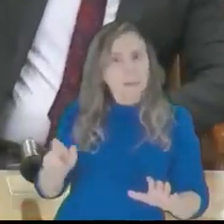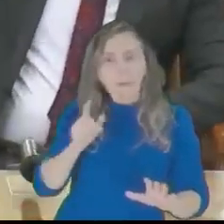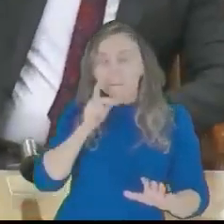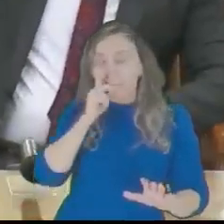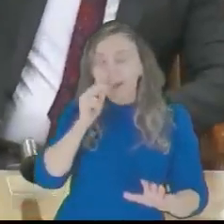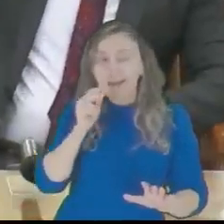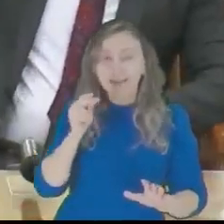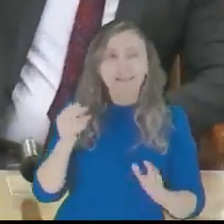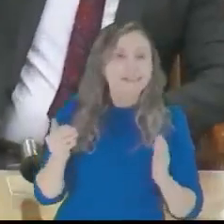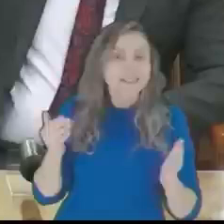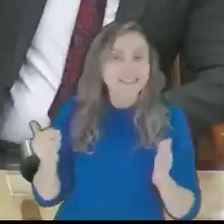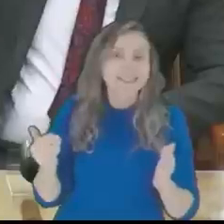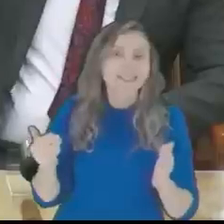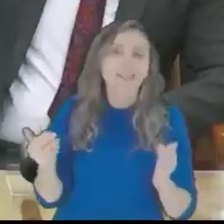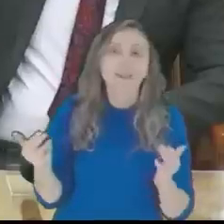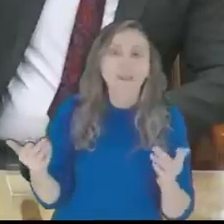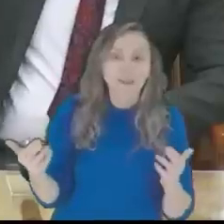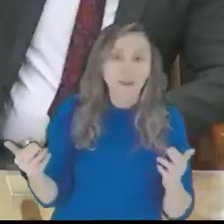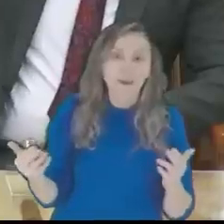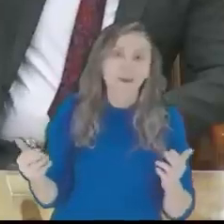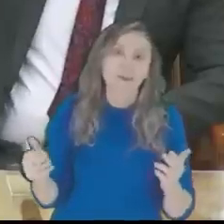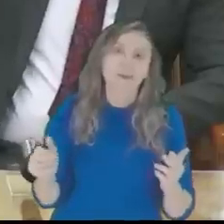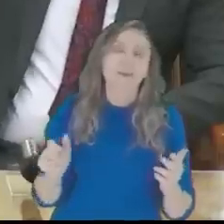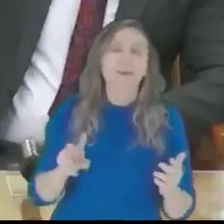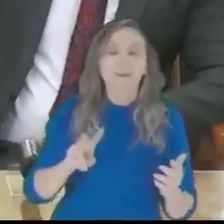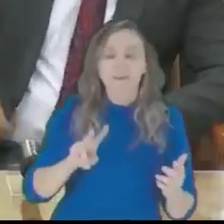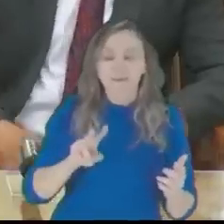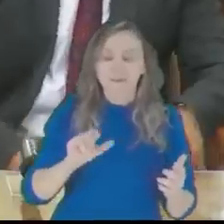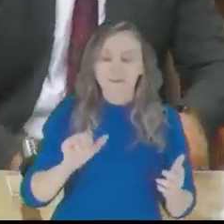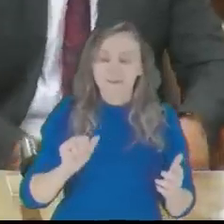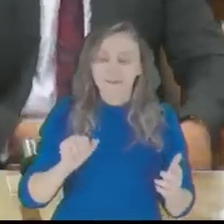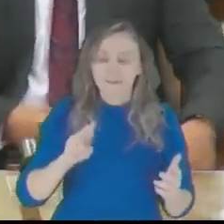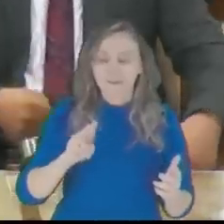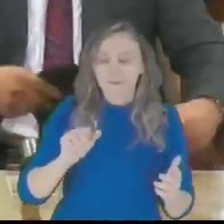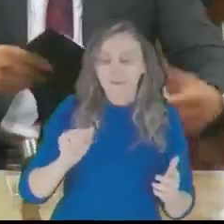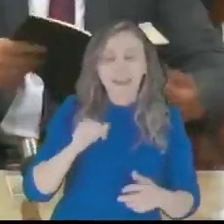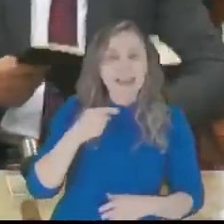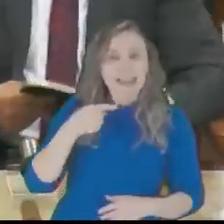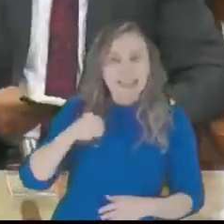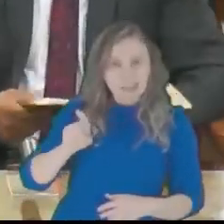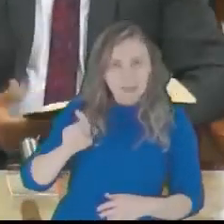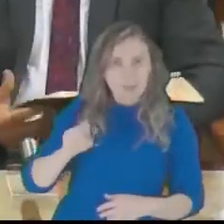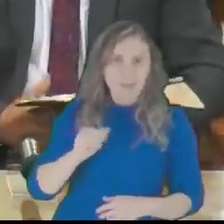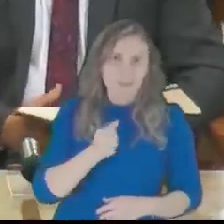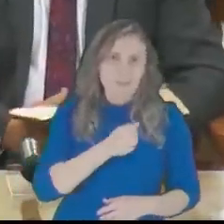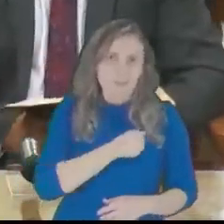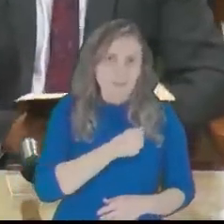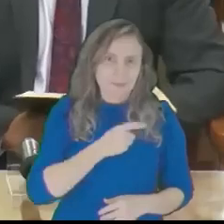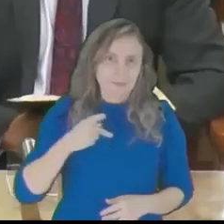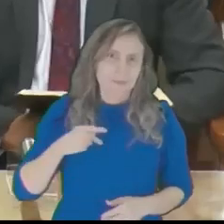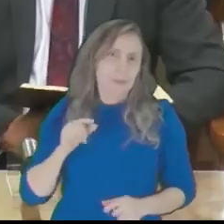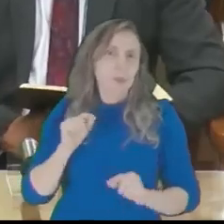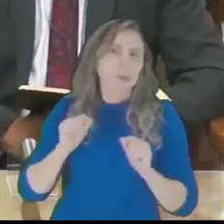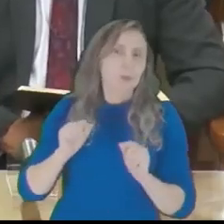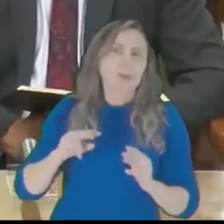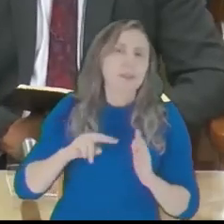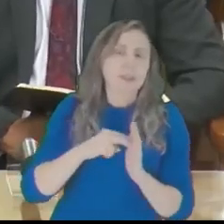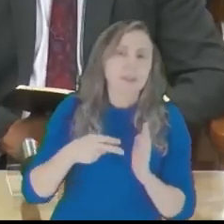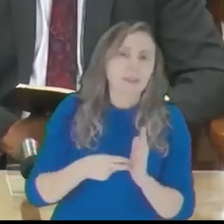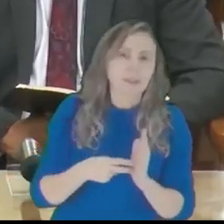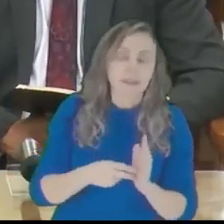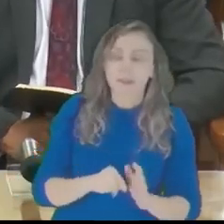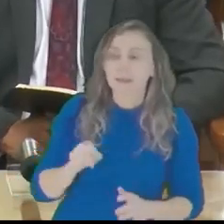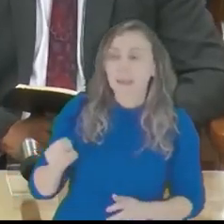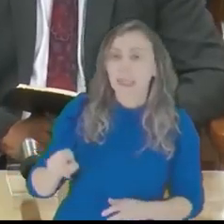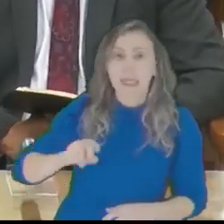que eu falei sobre isso? O que é um varão apostólico? É aquele que não era apóstolo, mas era ligado